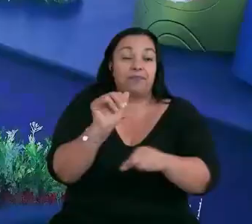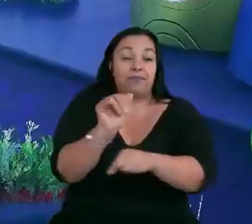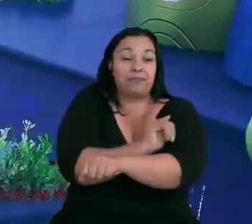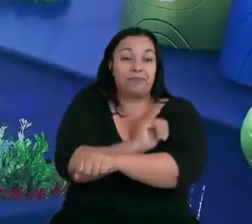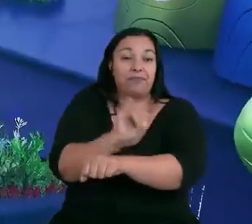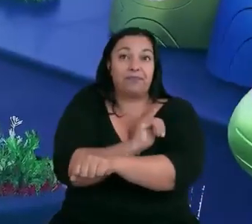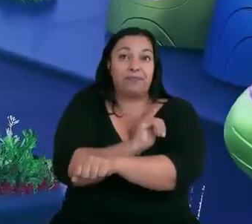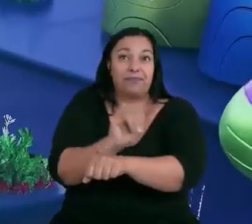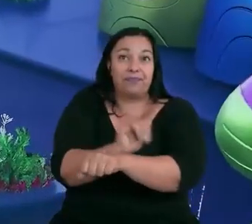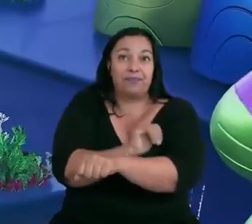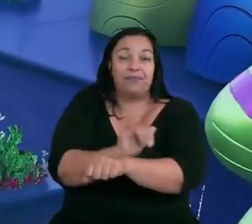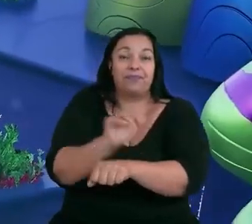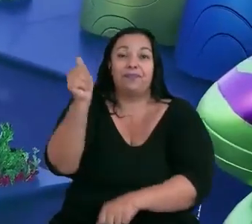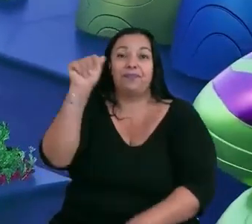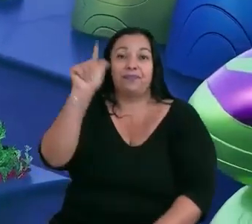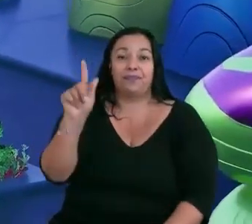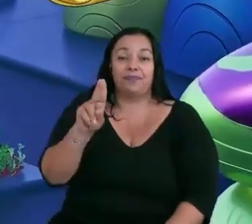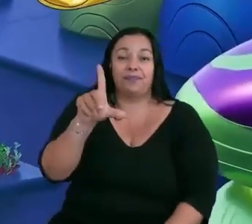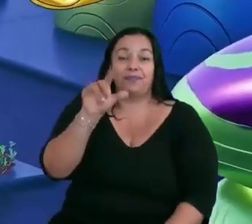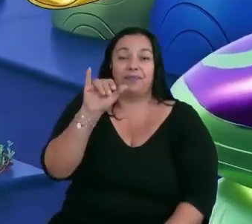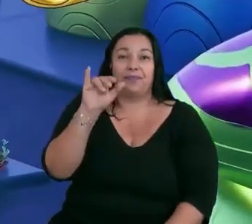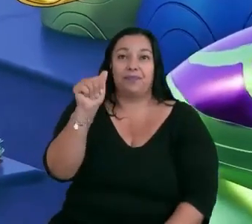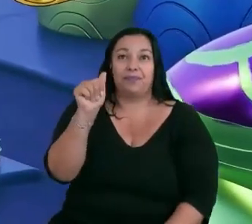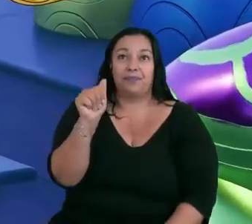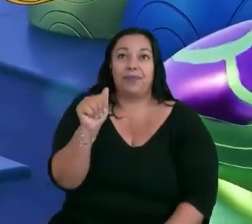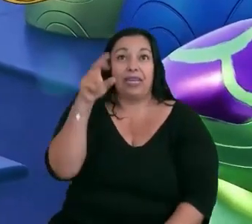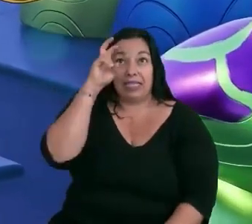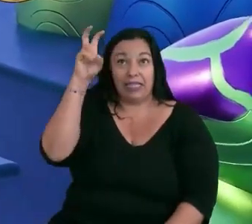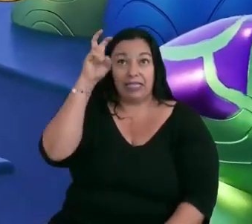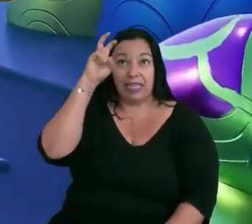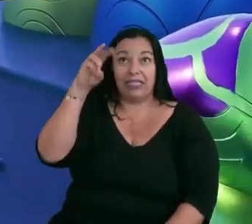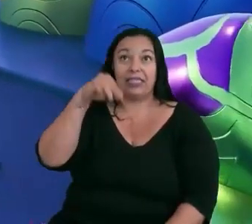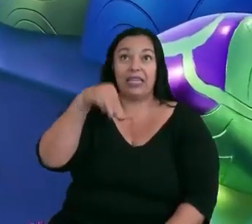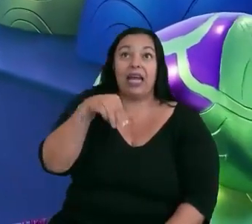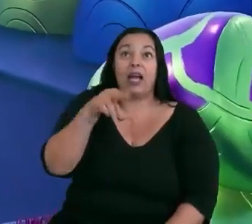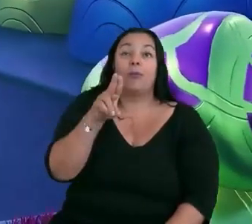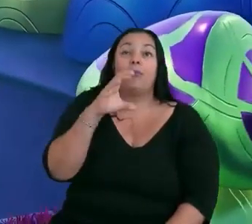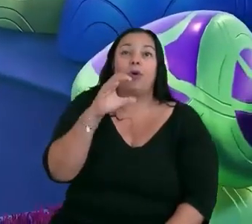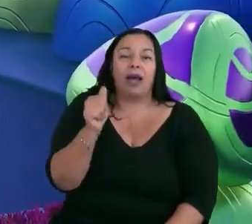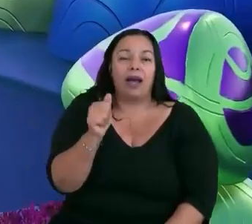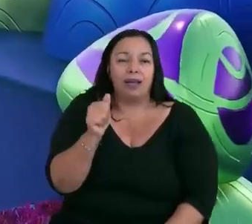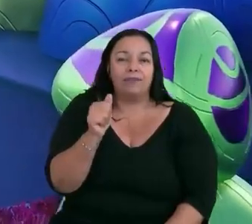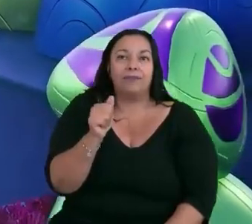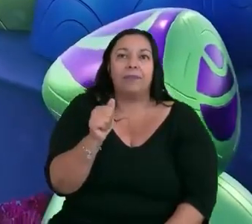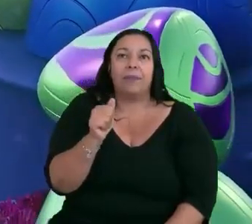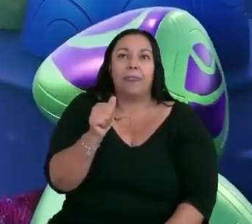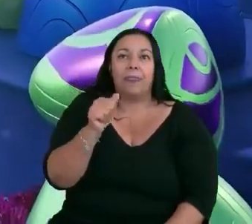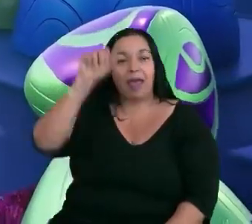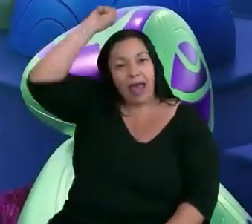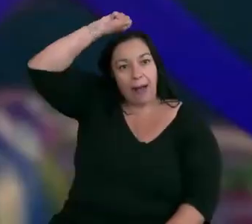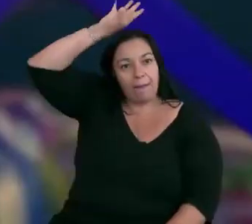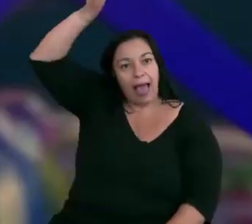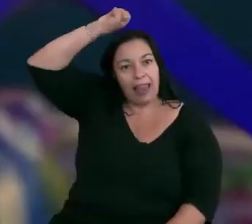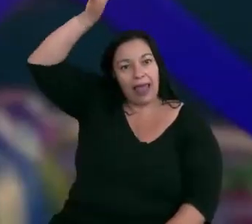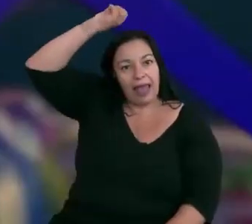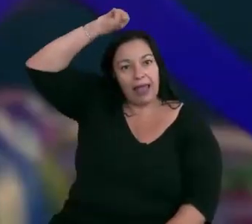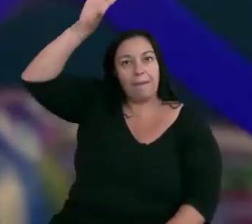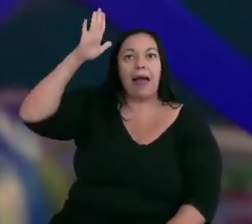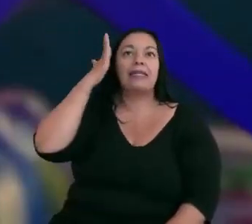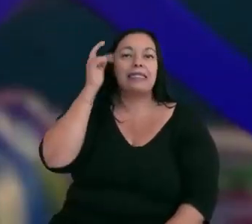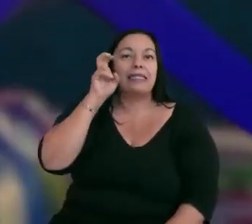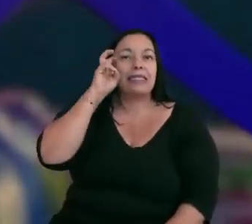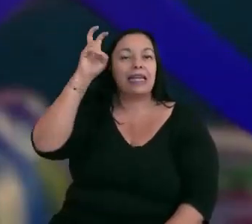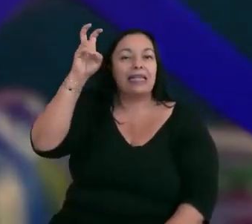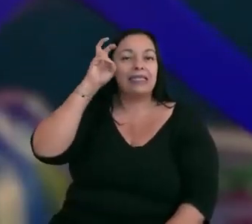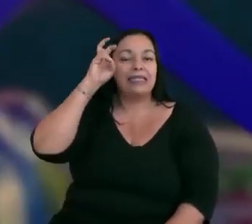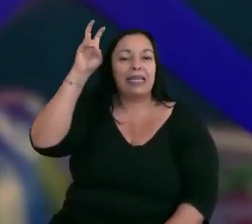Azulha. E por falar em inteligência, nessa casa mora a Muca, a baleia mais sábia dos mares. Viu? O Reino